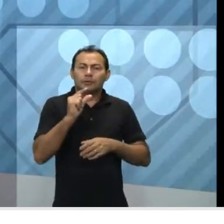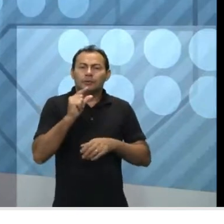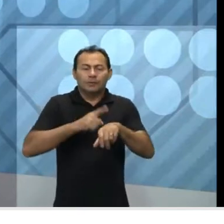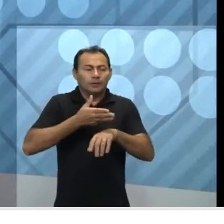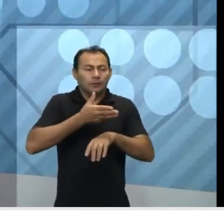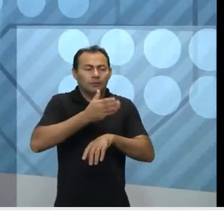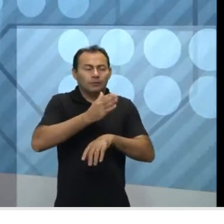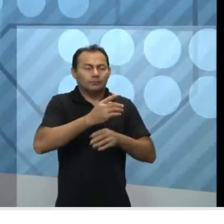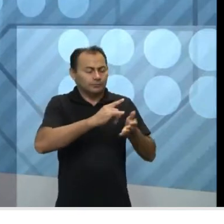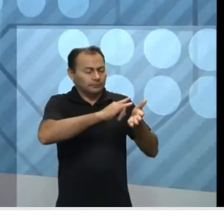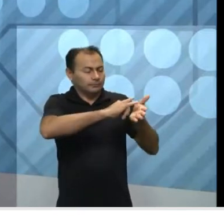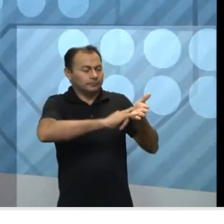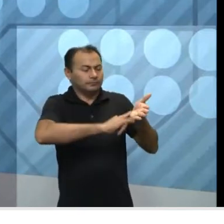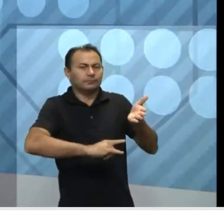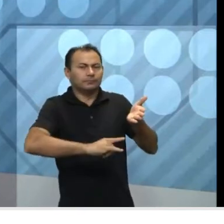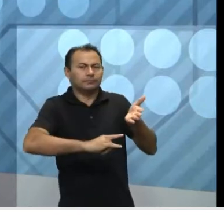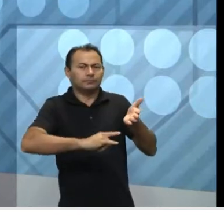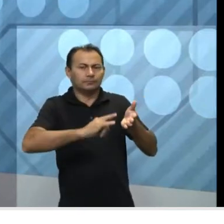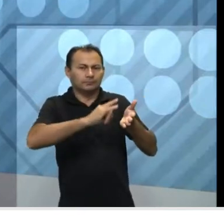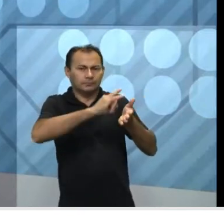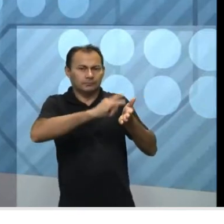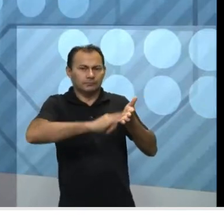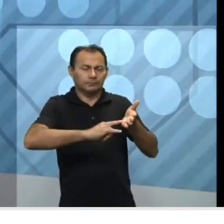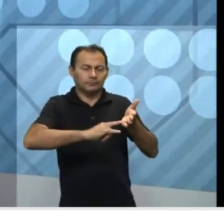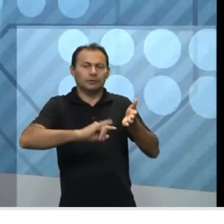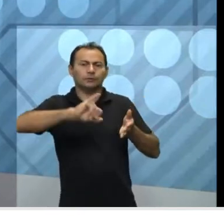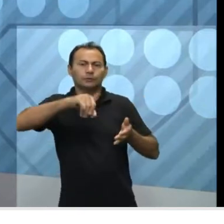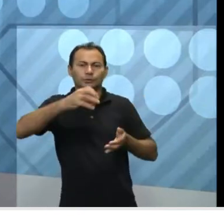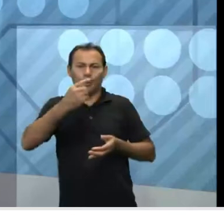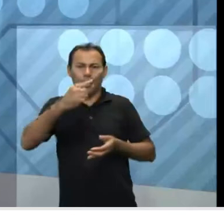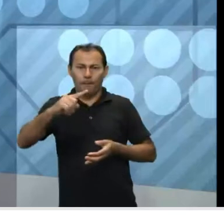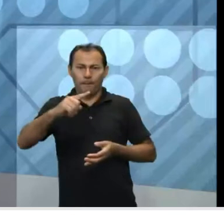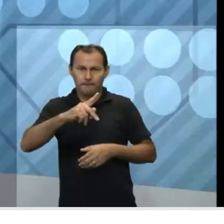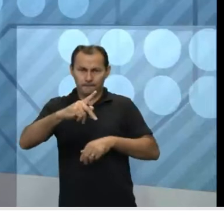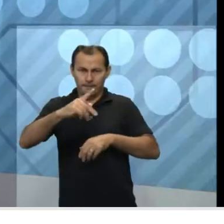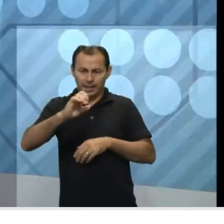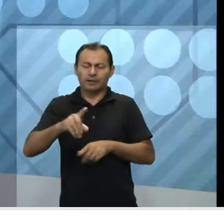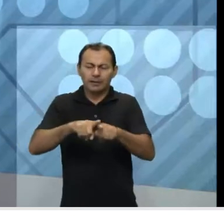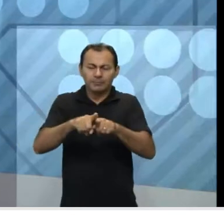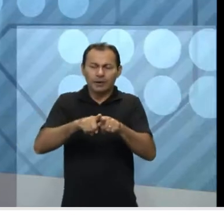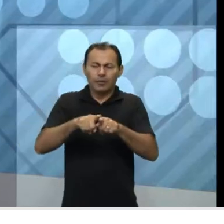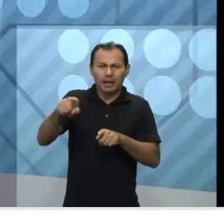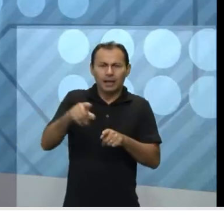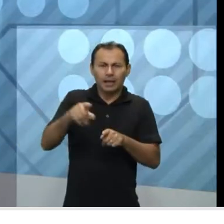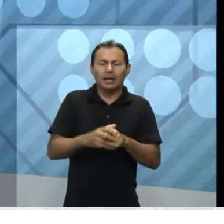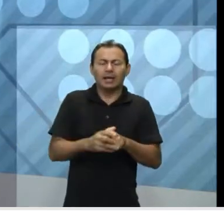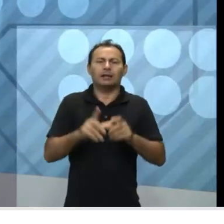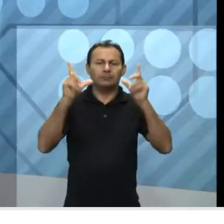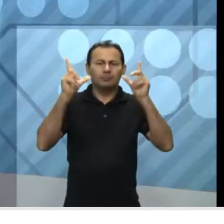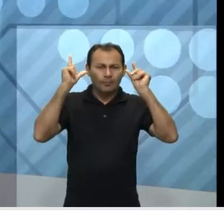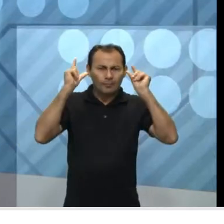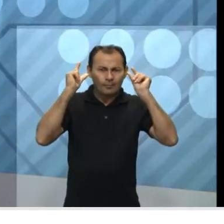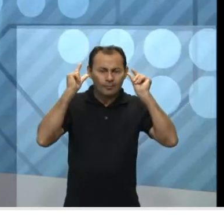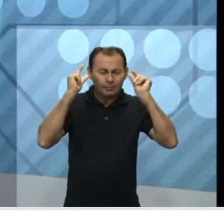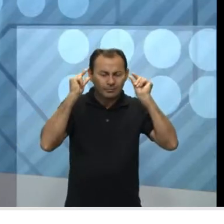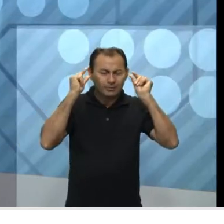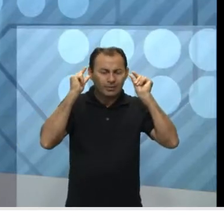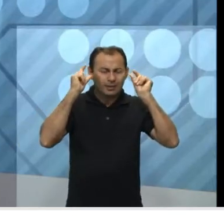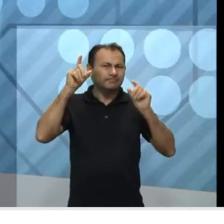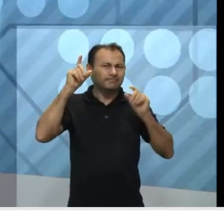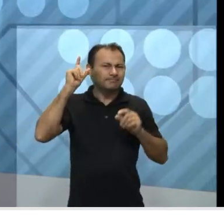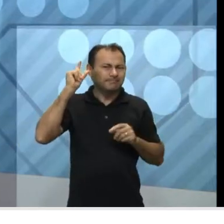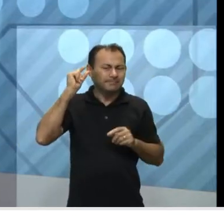exames do João Pedro, que é irmãozinho de Mariana, e ele tem perda auditiva, e nós estamos bastante preocupados.